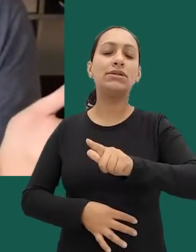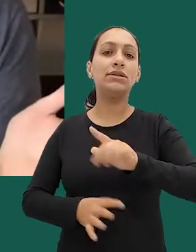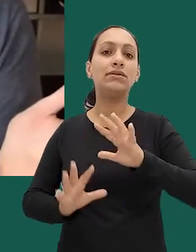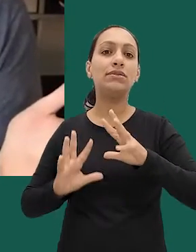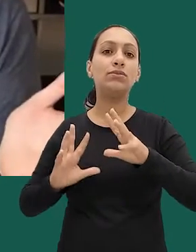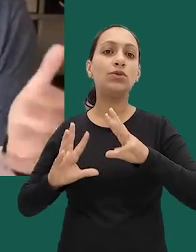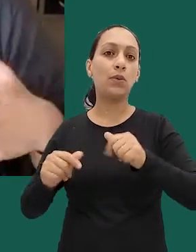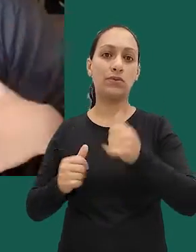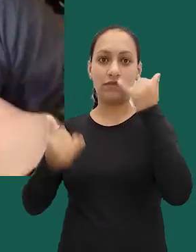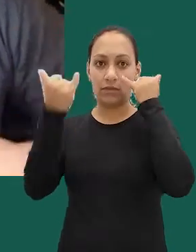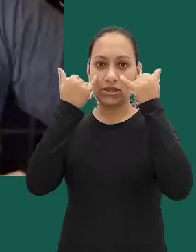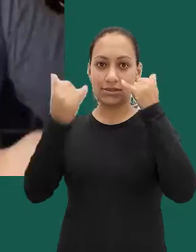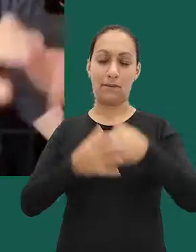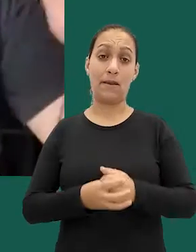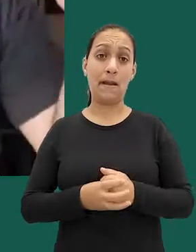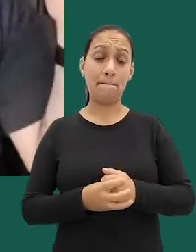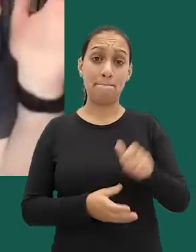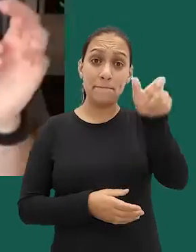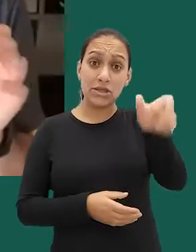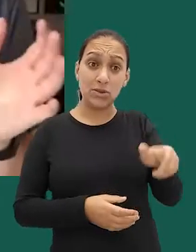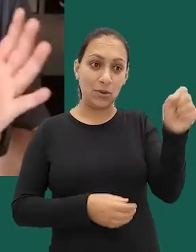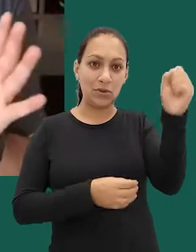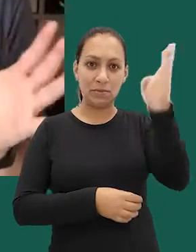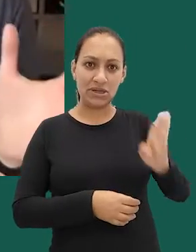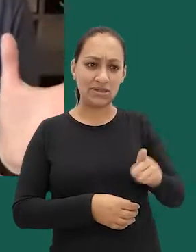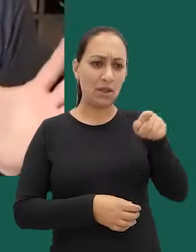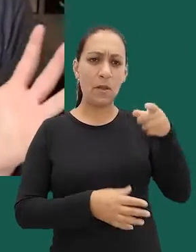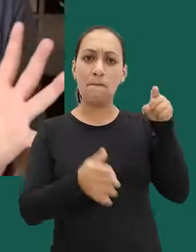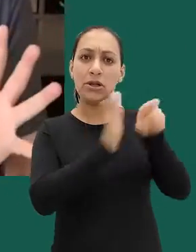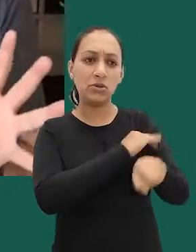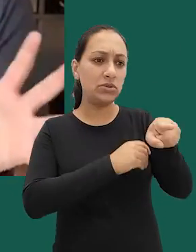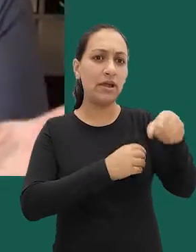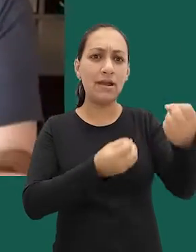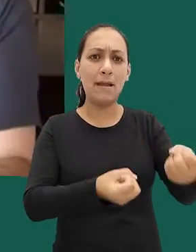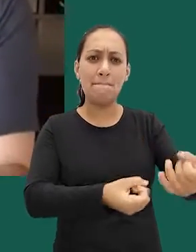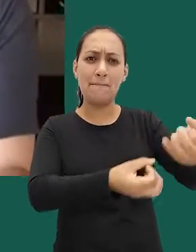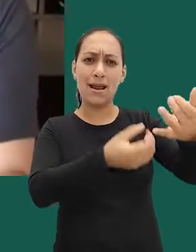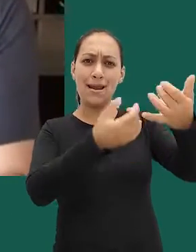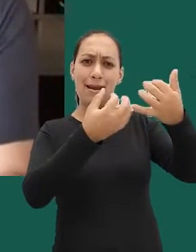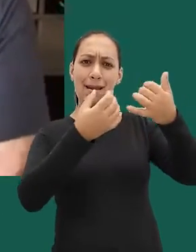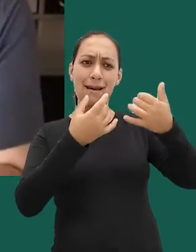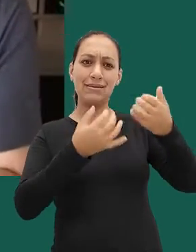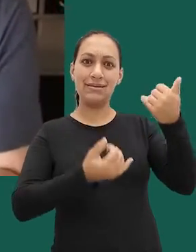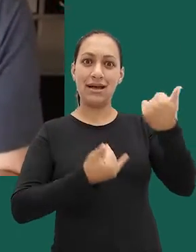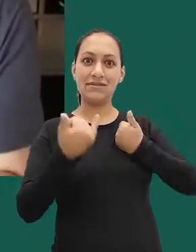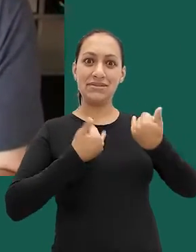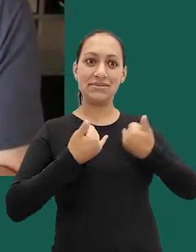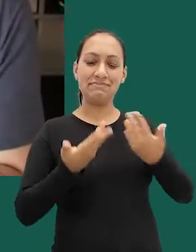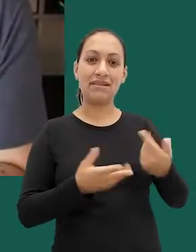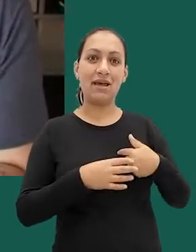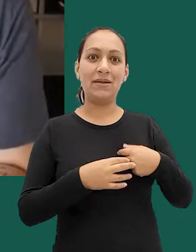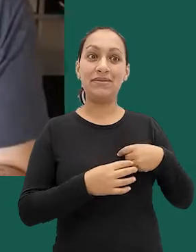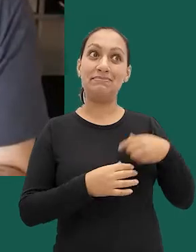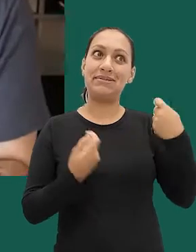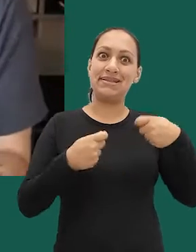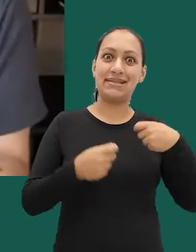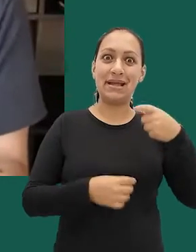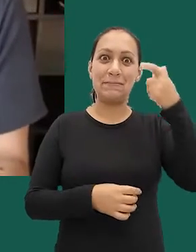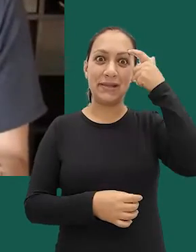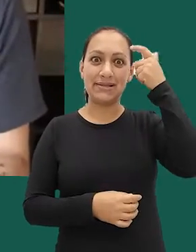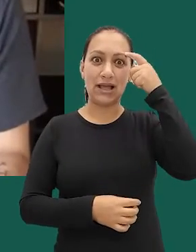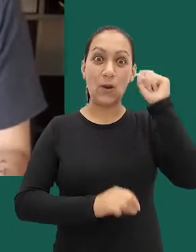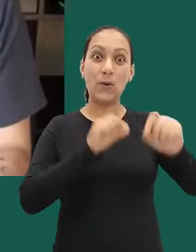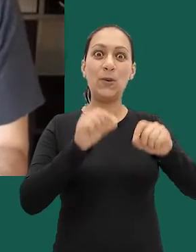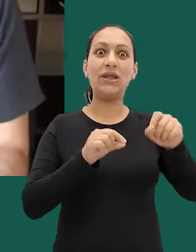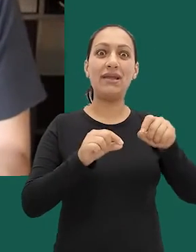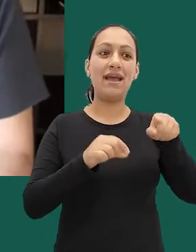O brasileiro te dá uma avalanche de informações, aí você precisa navegar mais ou menos, saber o que o brasileiro quis dizer para chegar lá. Então,